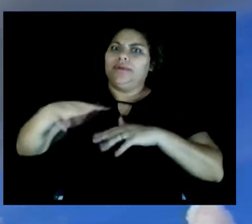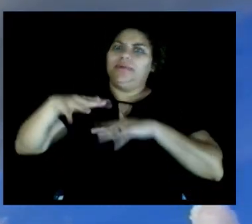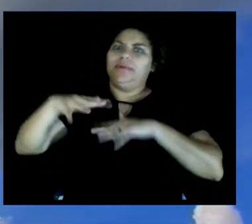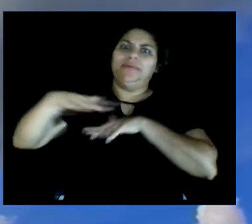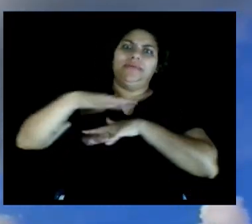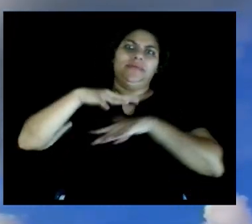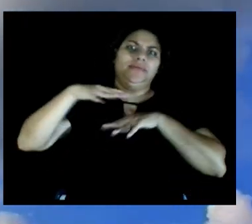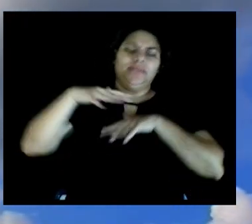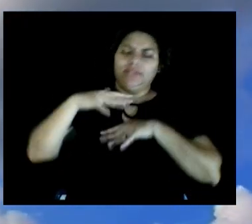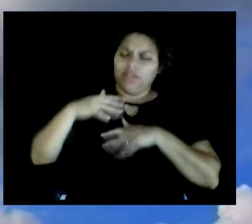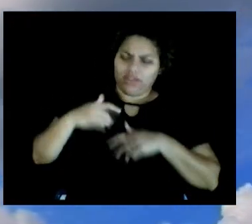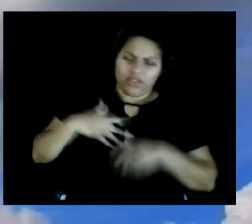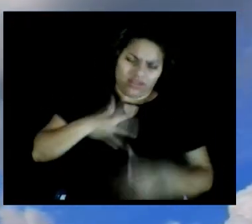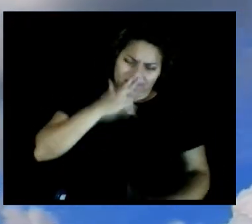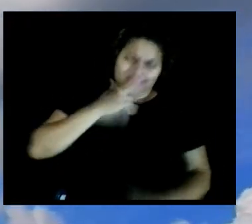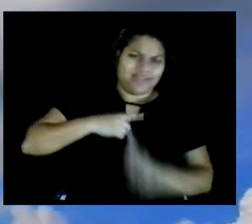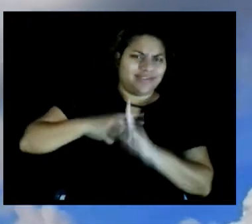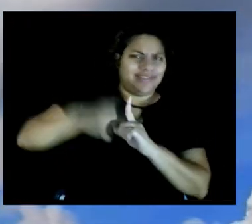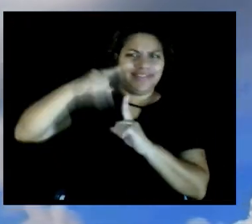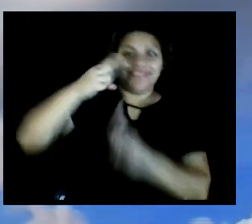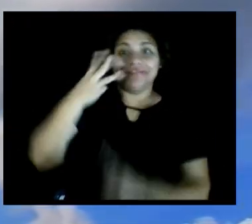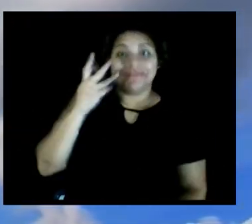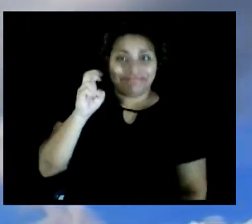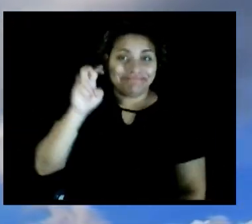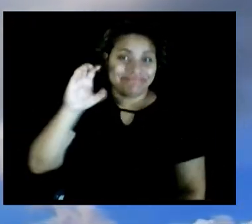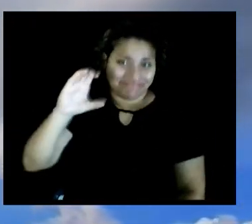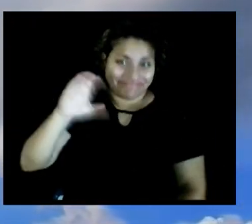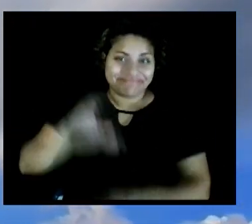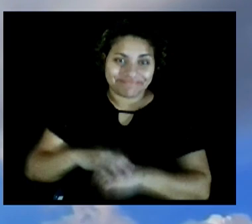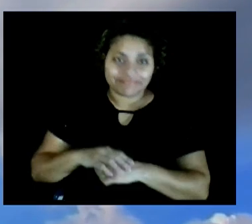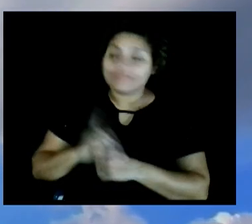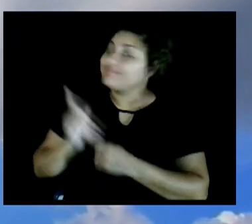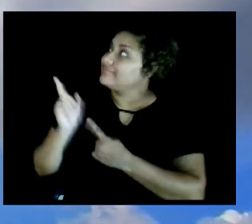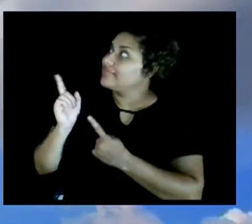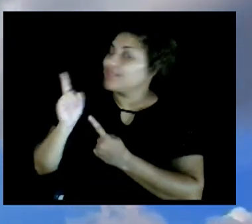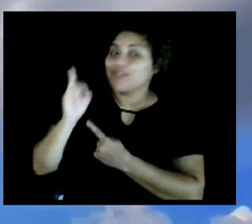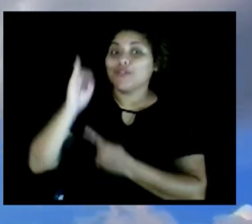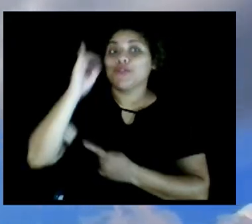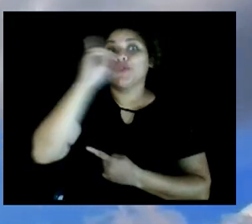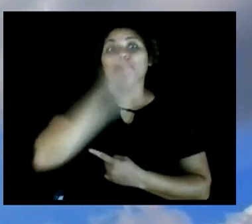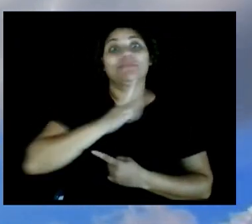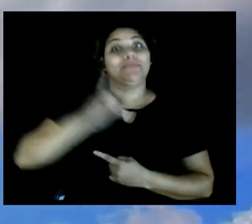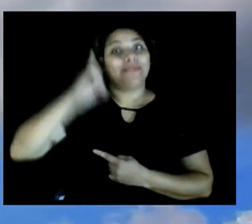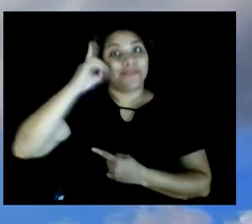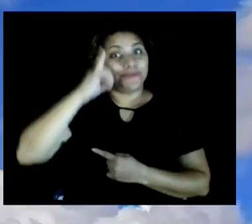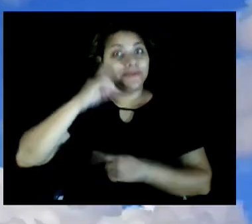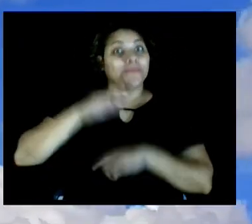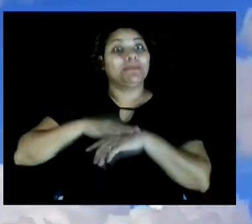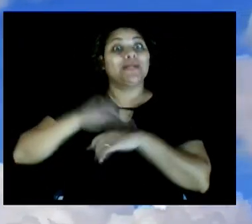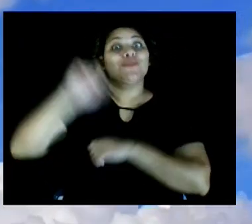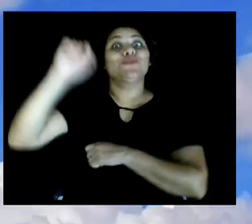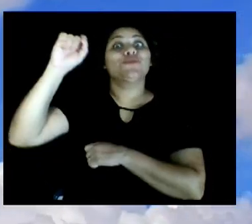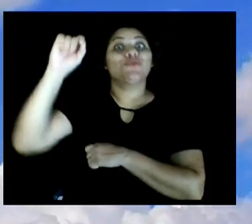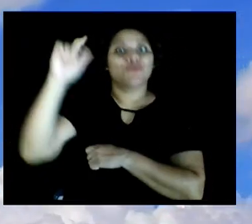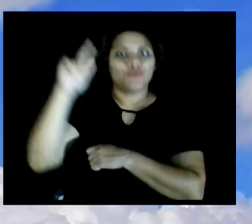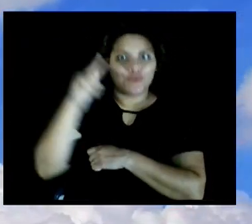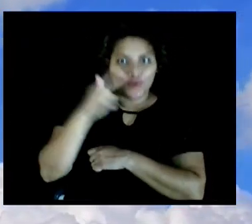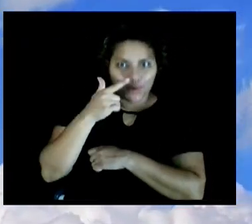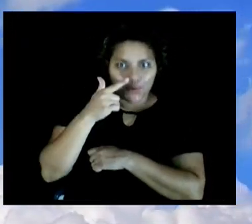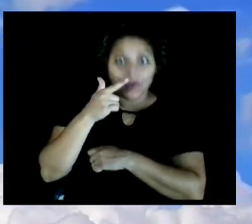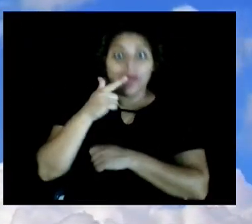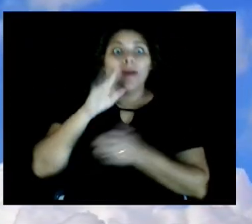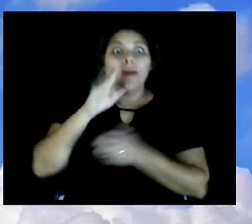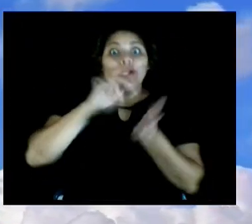graus. Beleza, agora domingo, tem previsão de sol, aumento de nuvens de manhã, pancadas